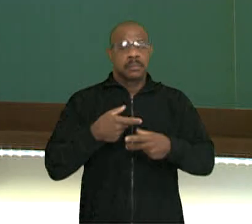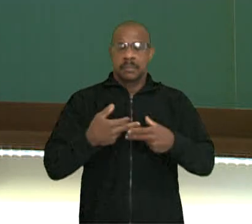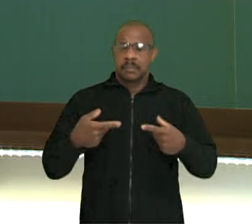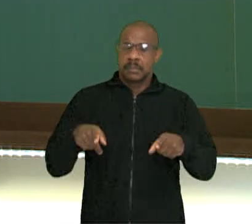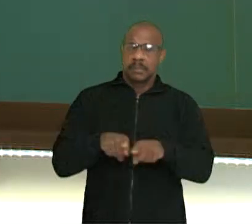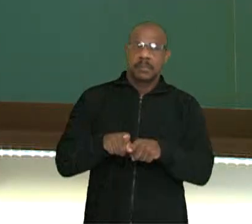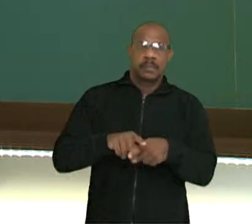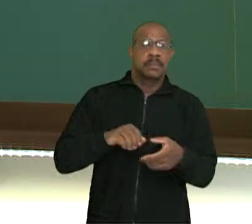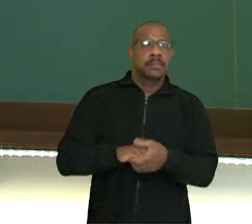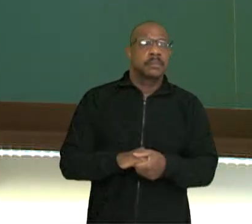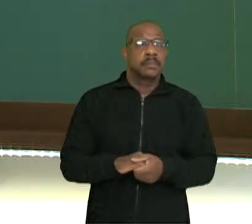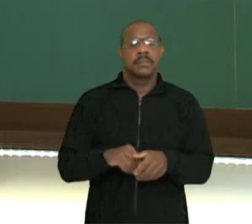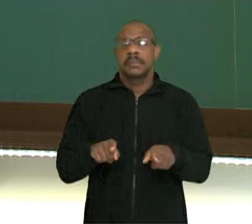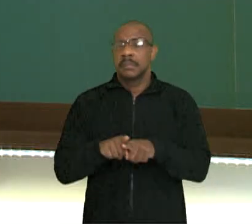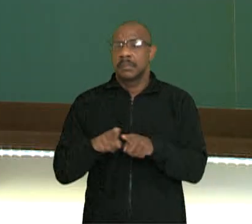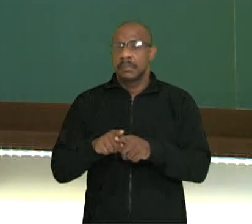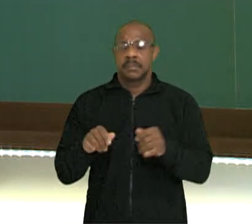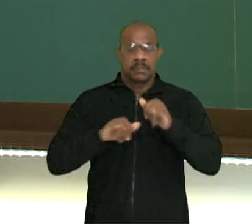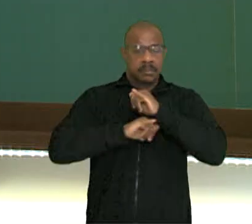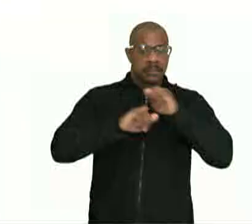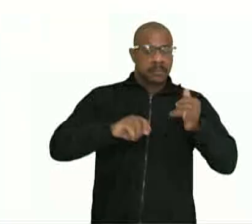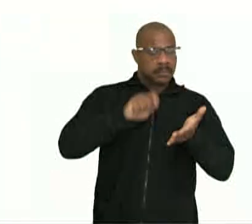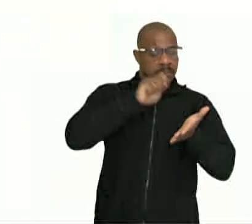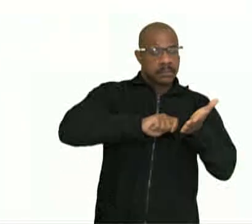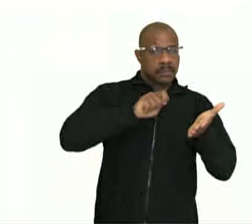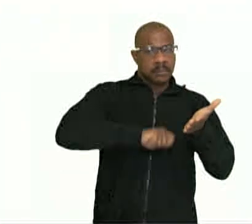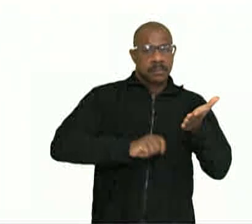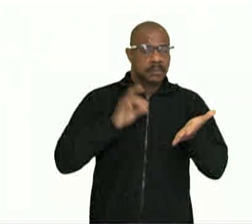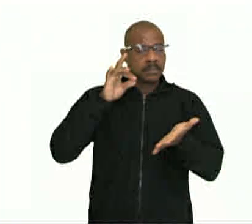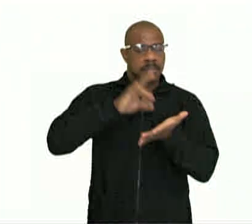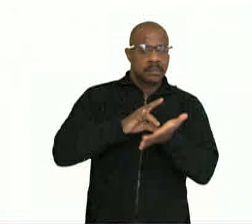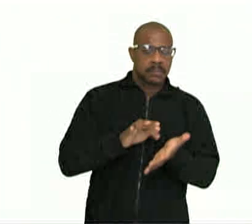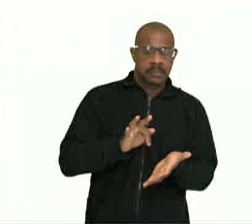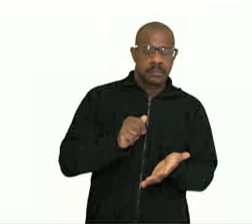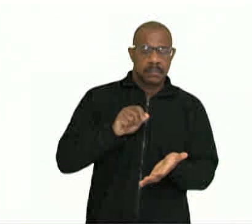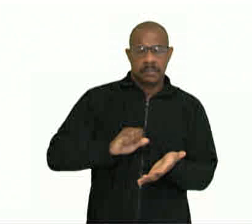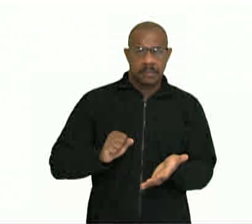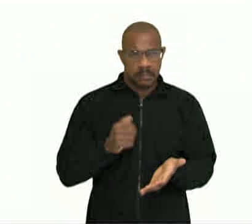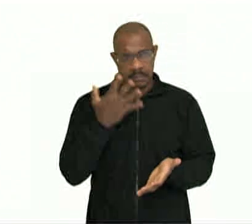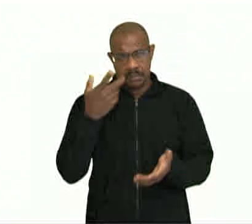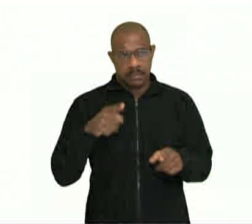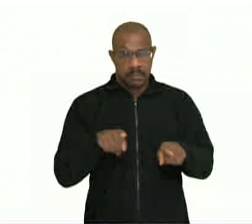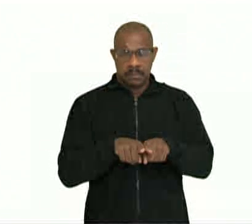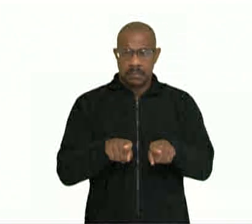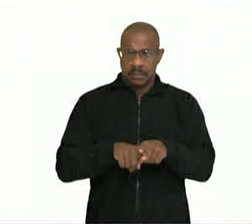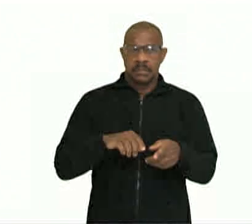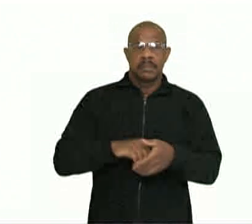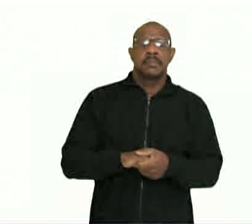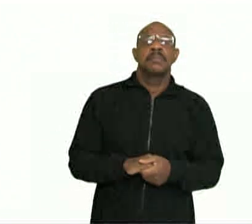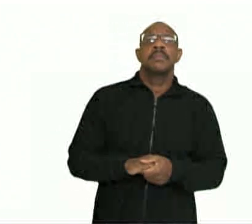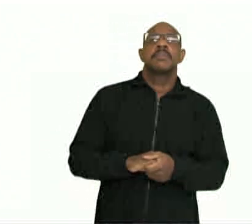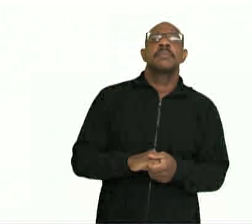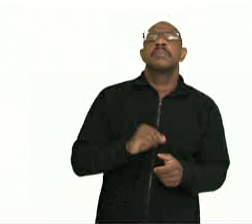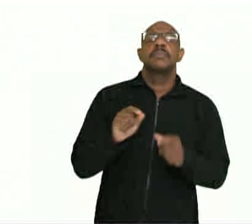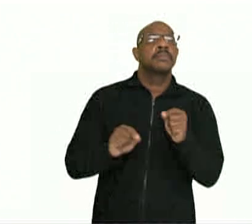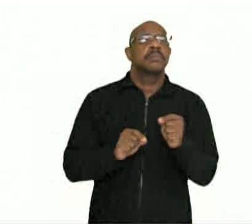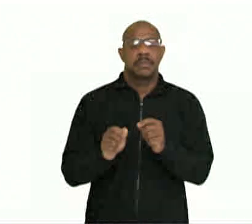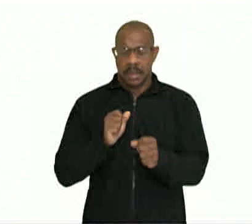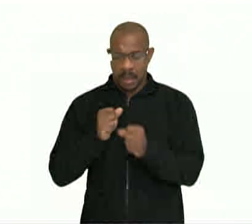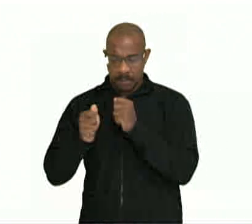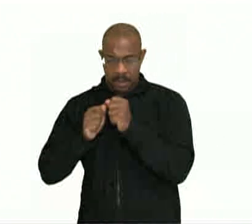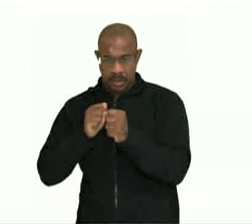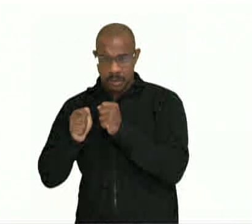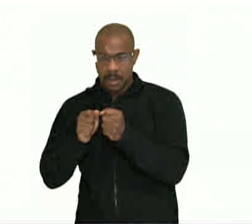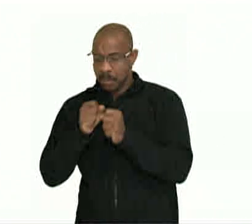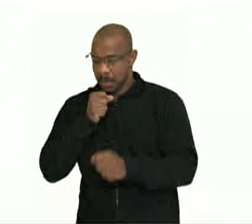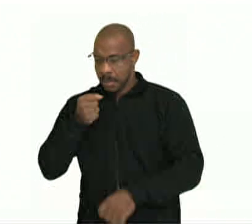Então, tendo em vista que a notícia descreve o fato e, no máximo, seus efeitos e consequências, a reportagem